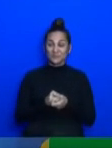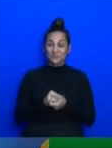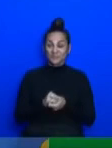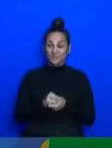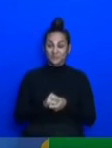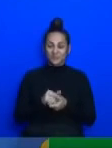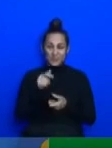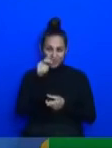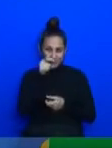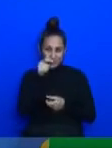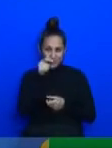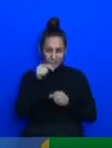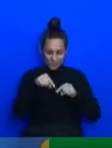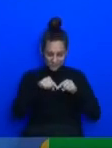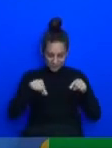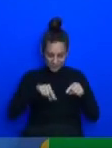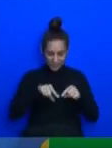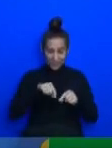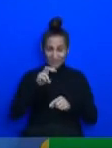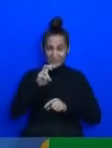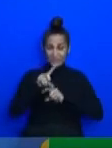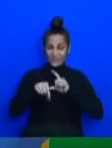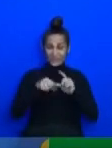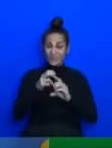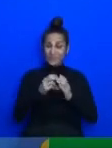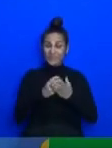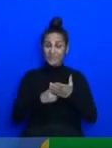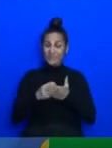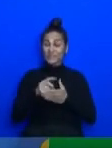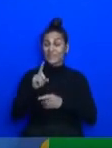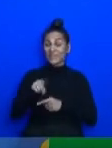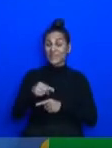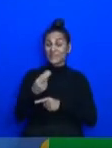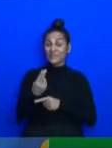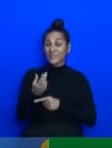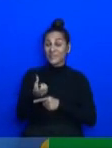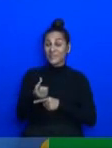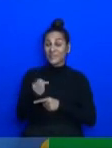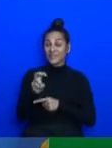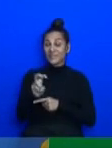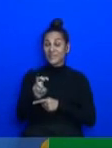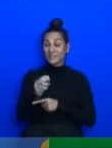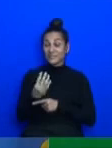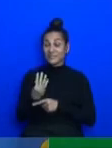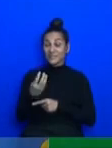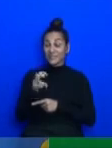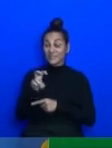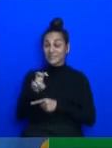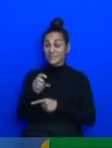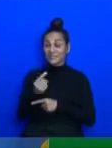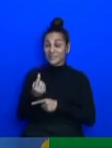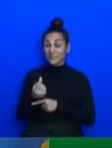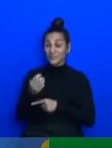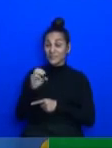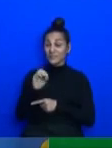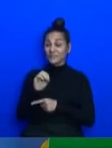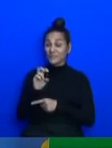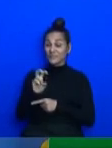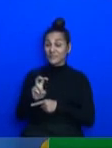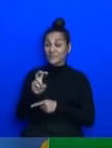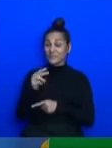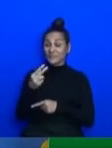24. Vamos confirmar? As 5 dezenas sorteadas na quina foram 26, 54,